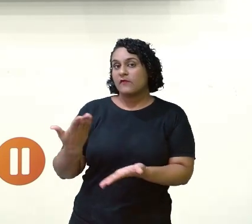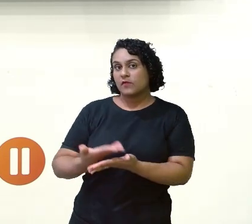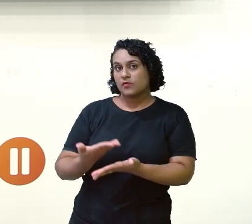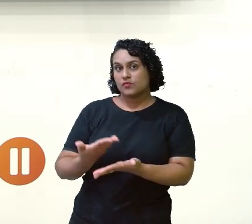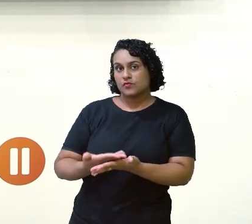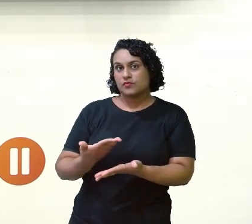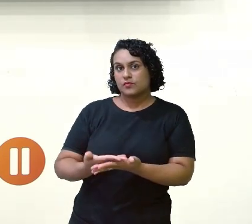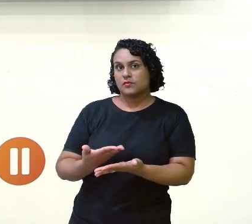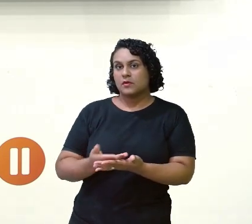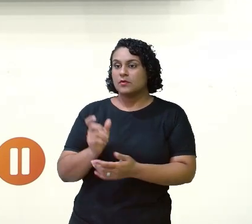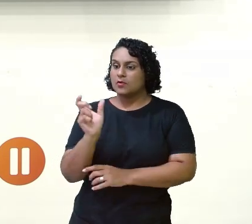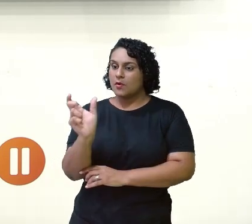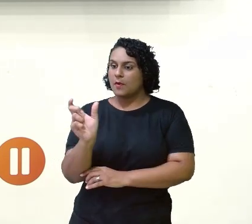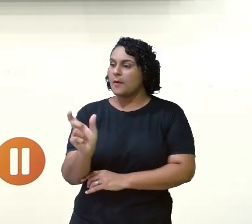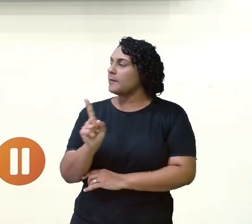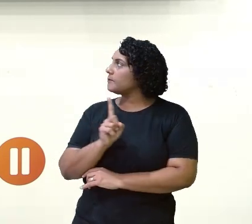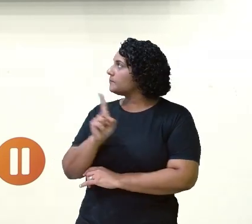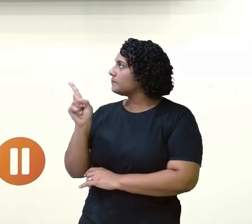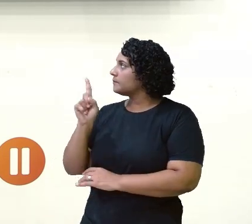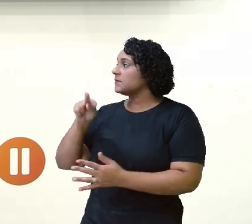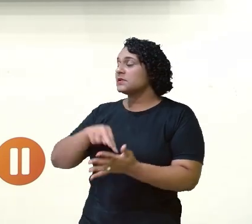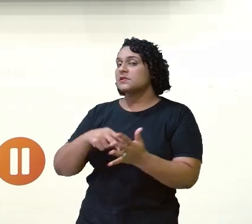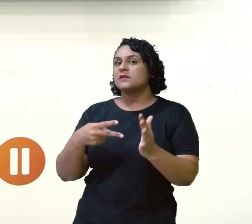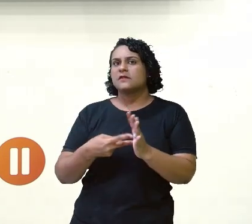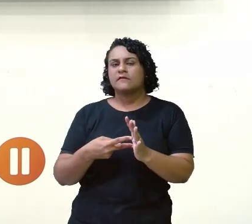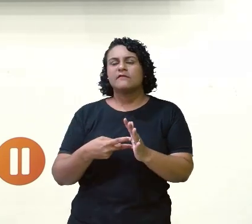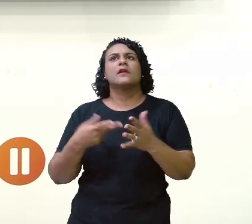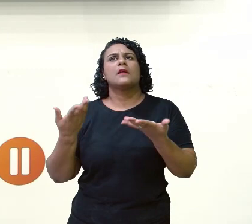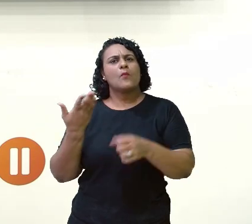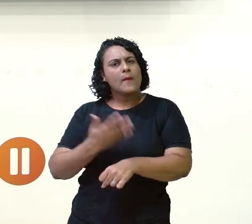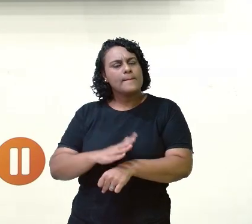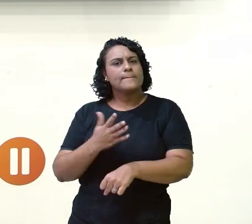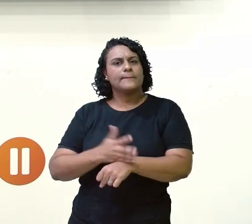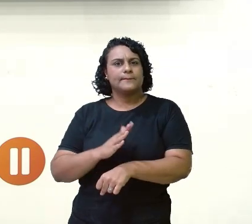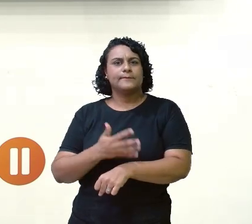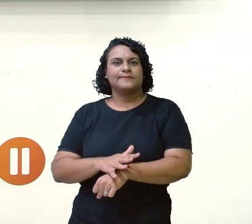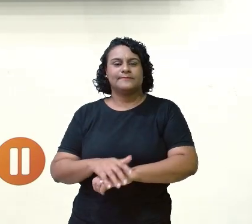com essas palavras, né, que significam aí ação.